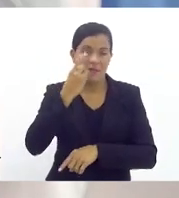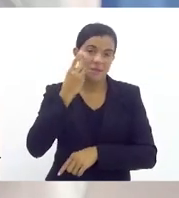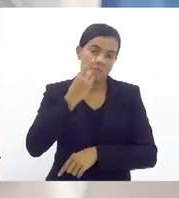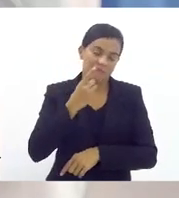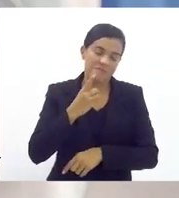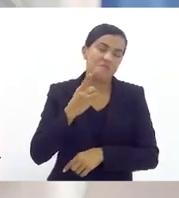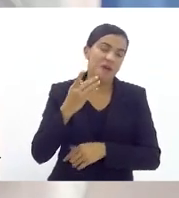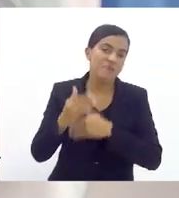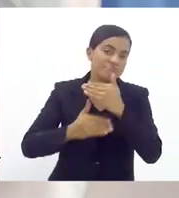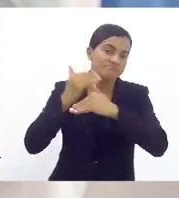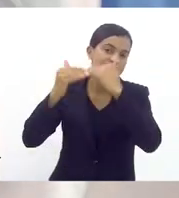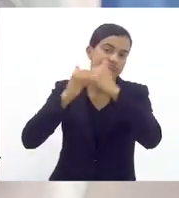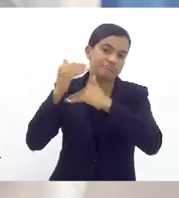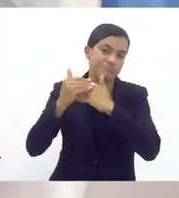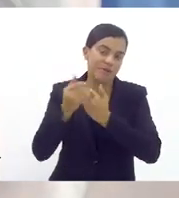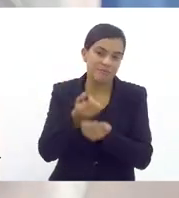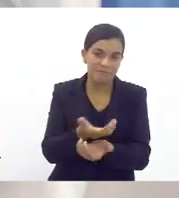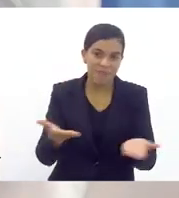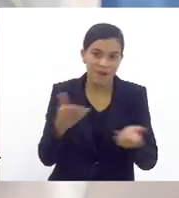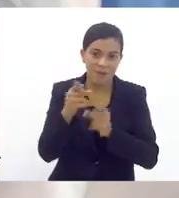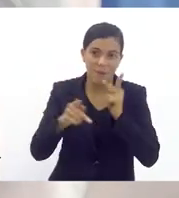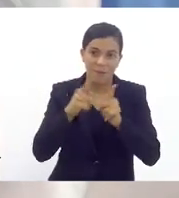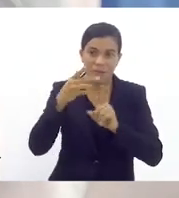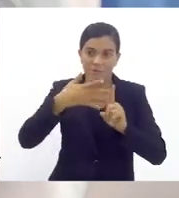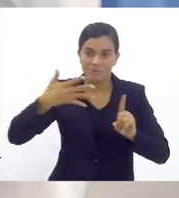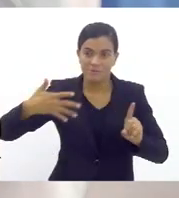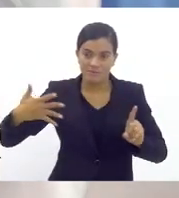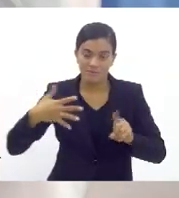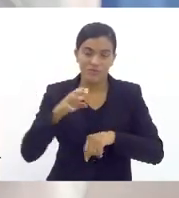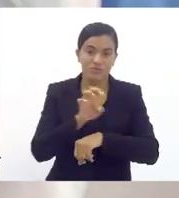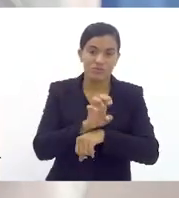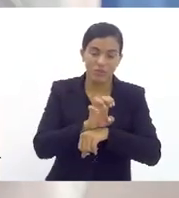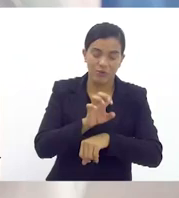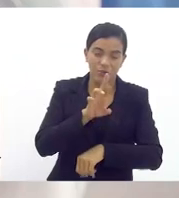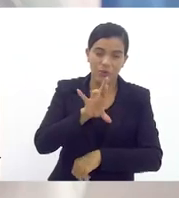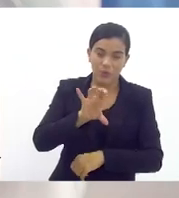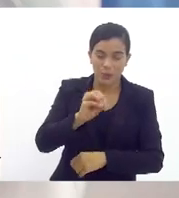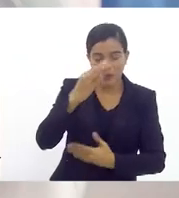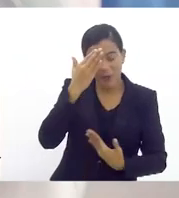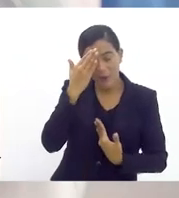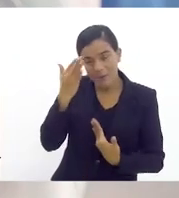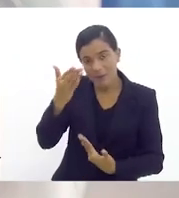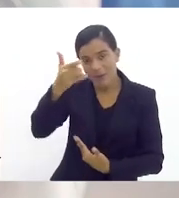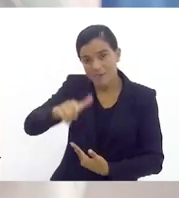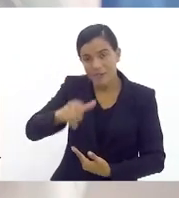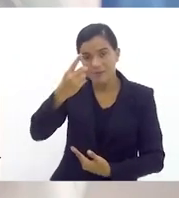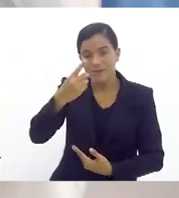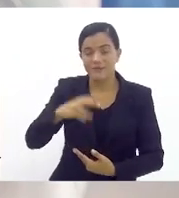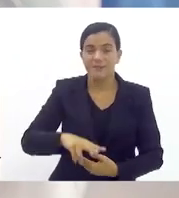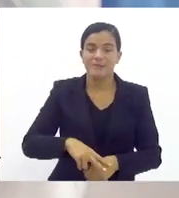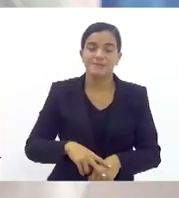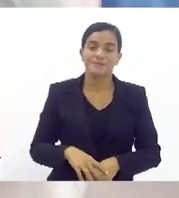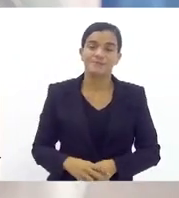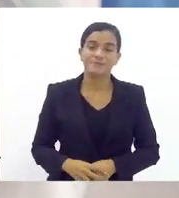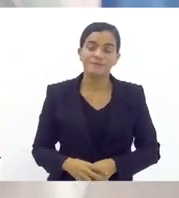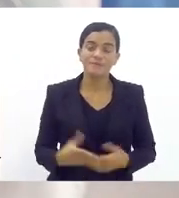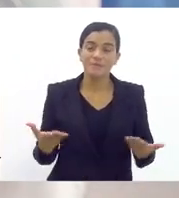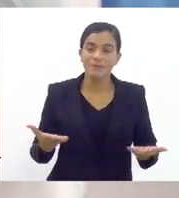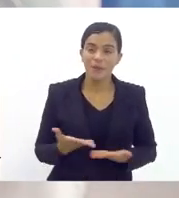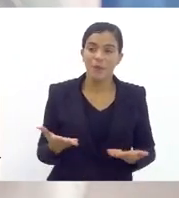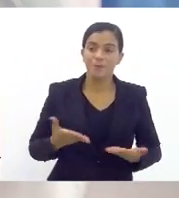muito importantes para a comunidade LGBTQIA+, trabalhadora do Estado do Rio de Janeiro. Muito obrigada, mais uma vez. E aí eu queria